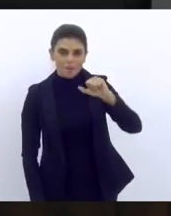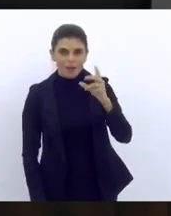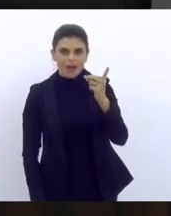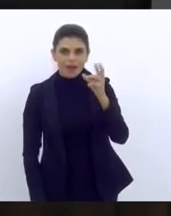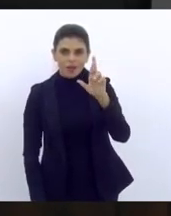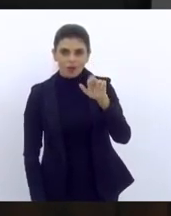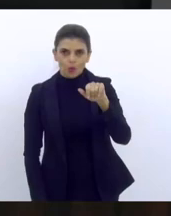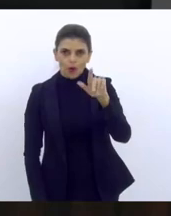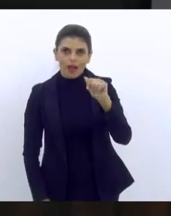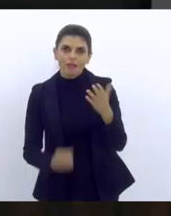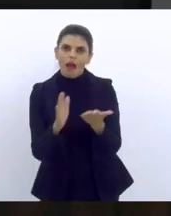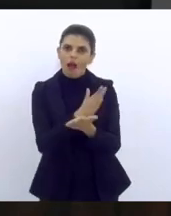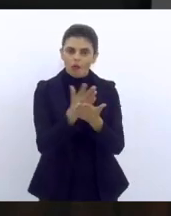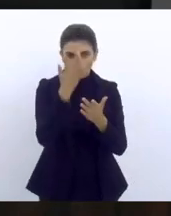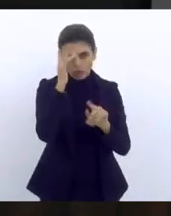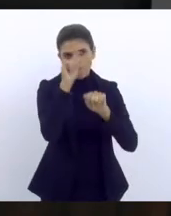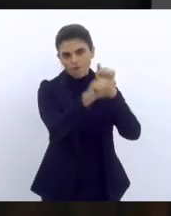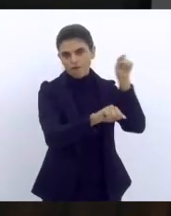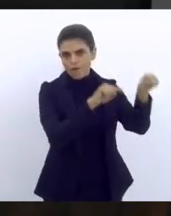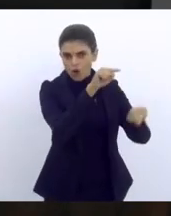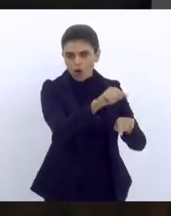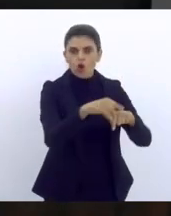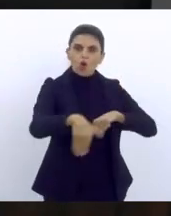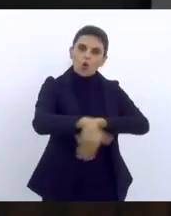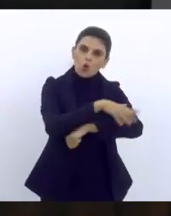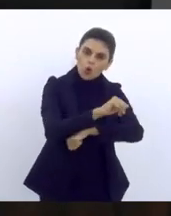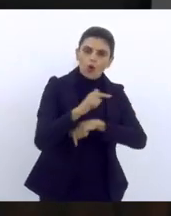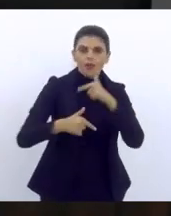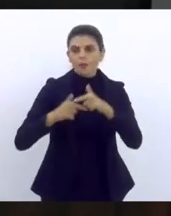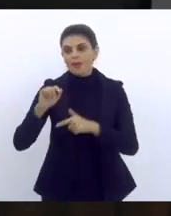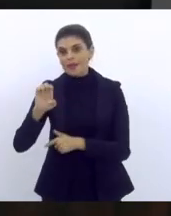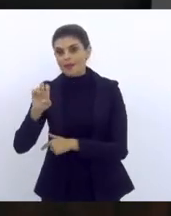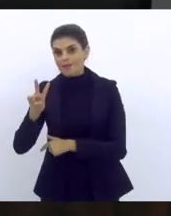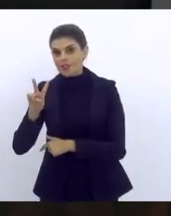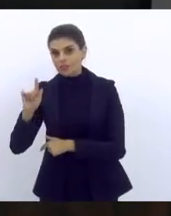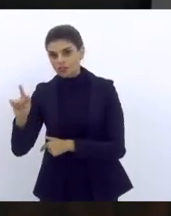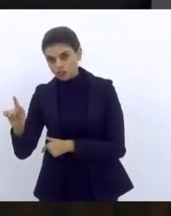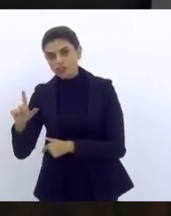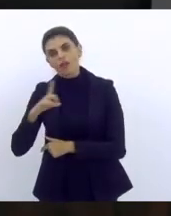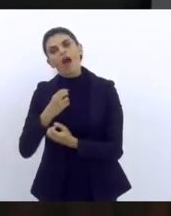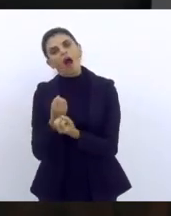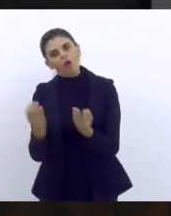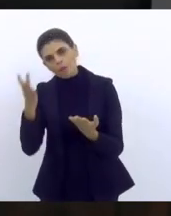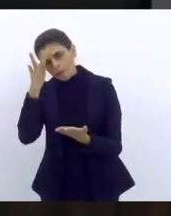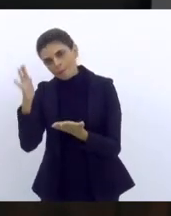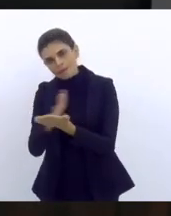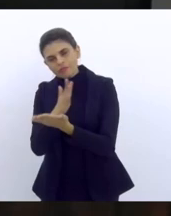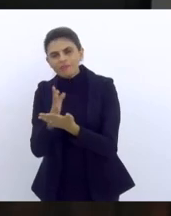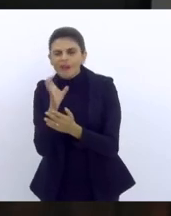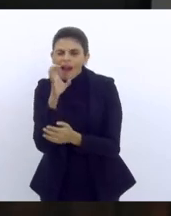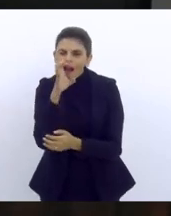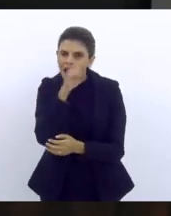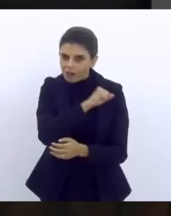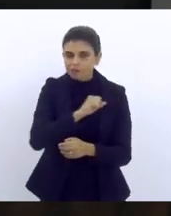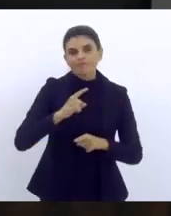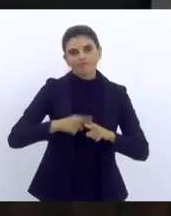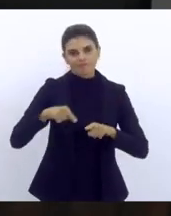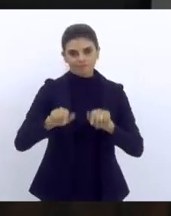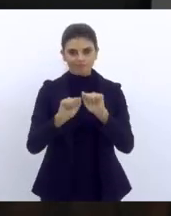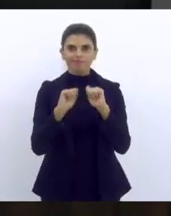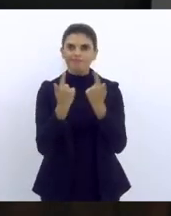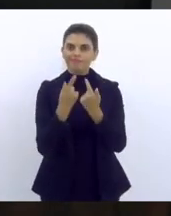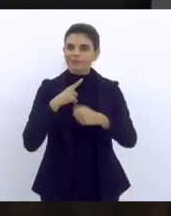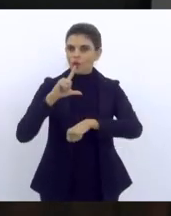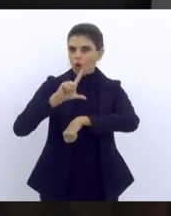todo o grupo, do FTU, do sócio, do EVG, mas de uma forma rápida, até porque a casa também ela